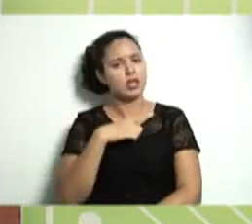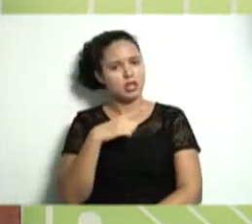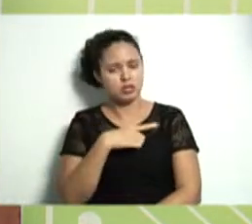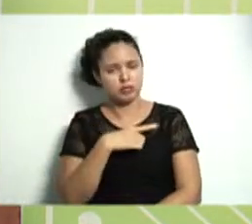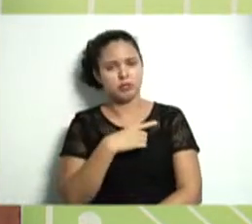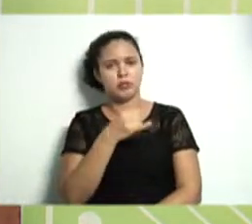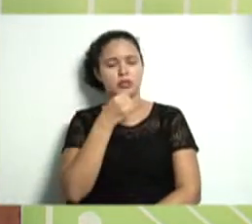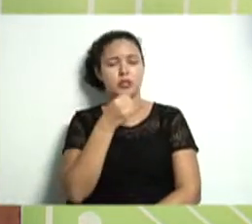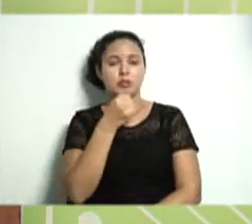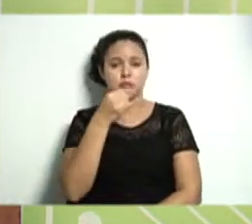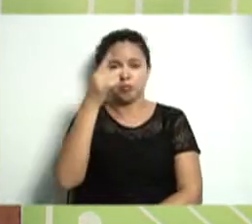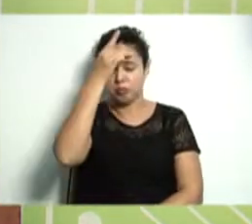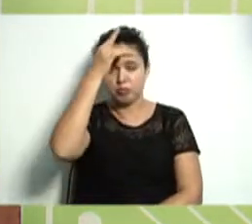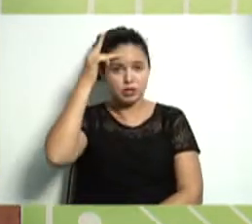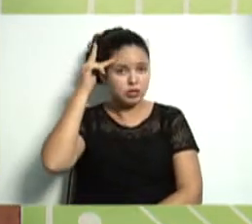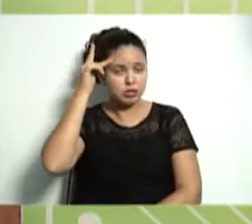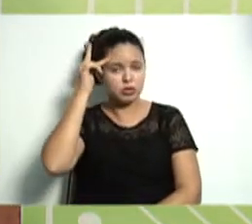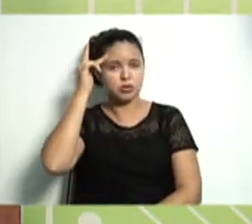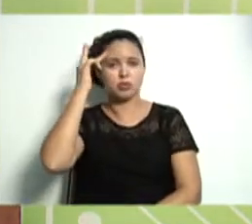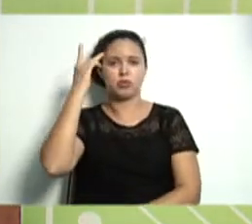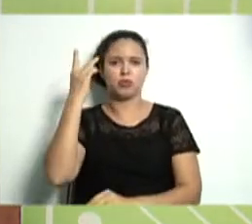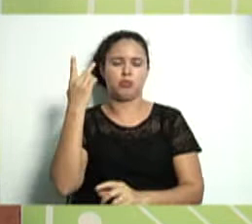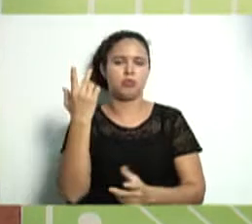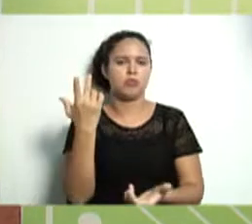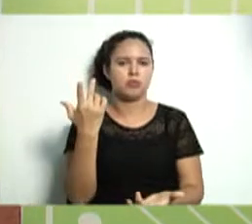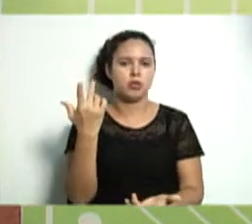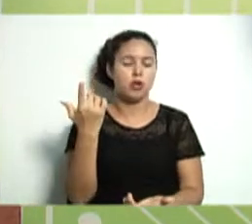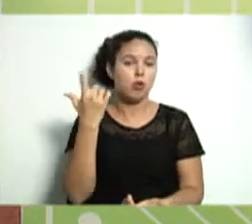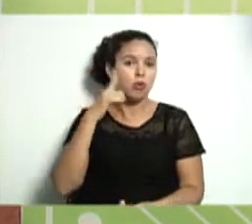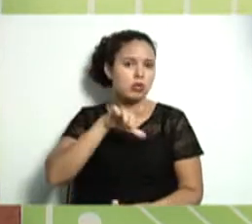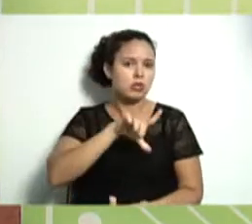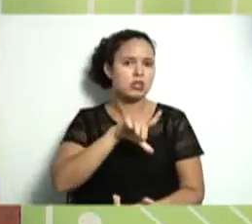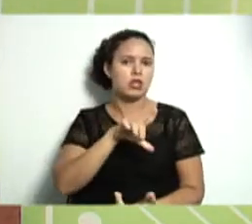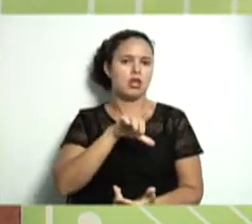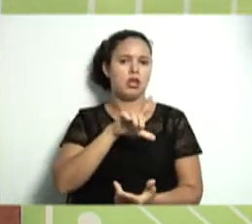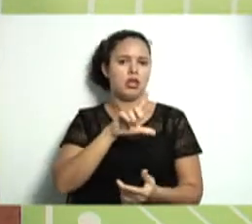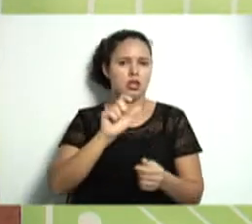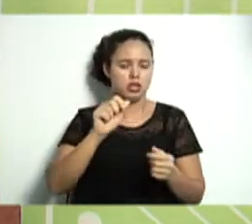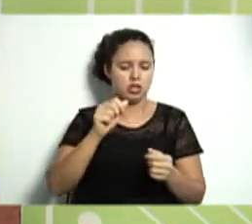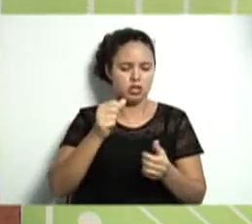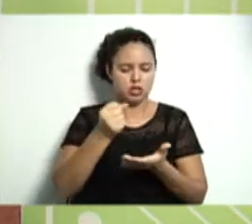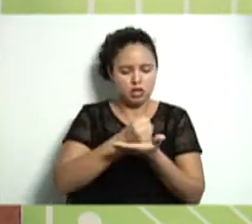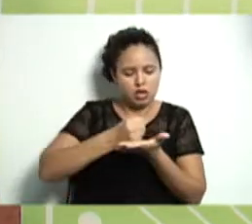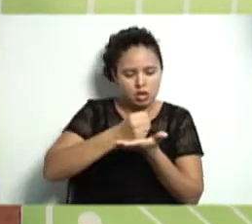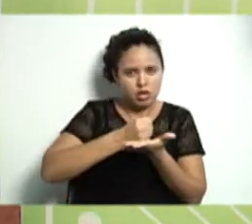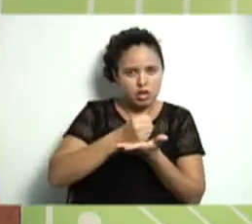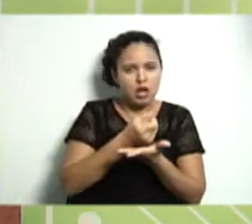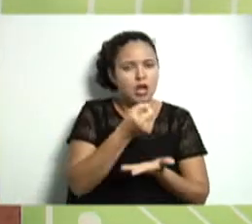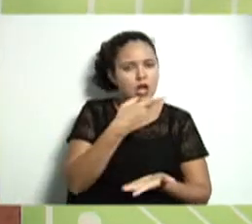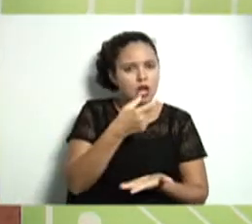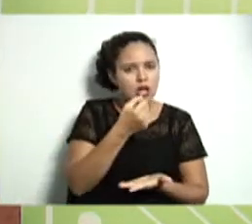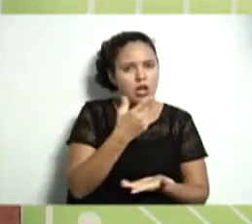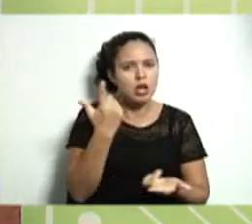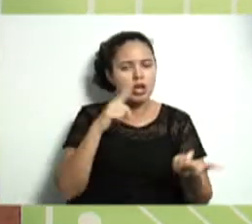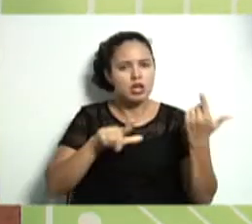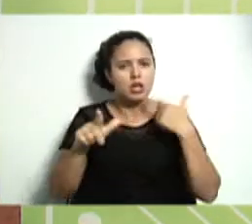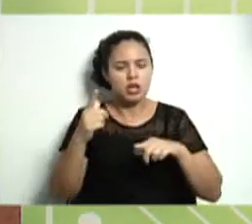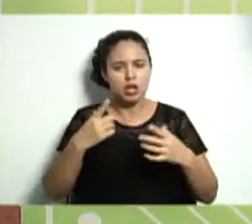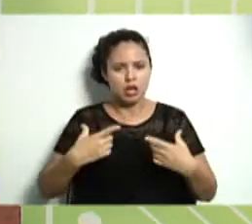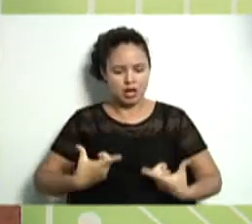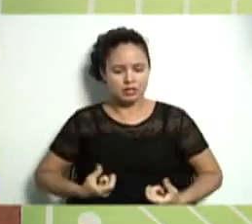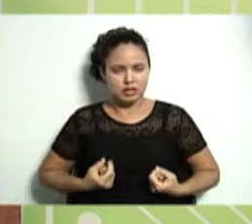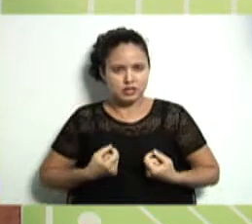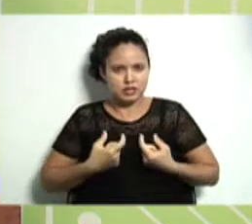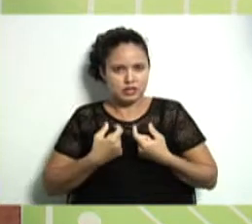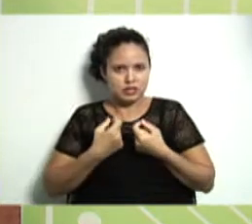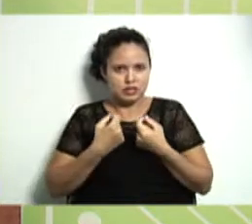pode produzir a cura de uma doença, né? Um cientista, um pesquisador vai utilizar todos os recursos